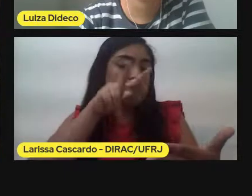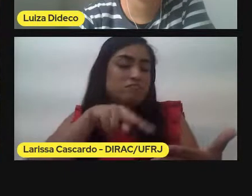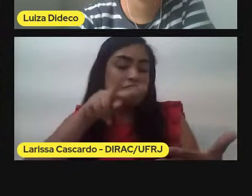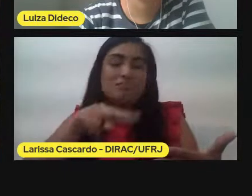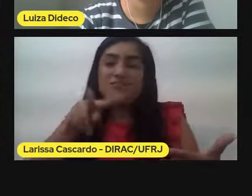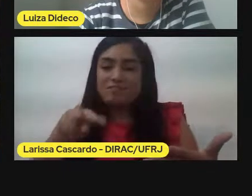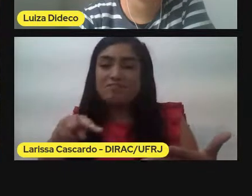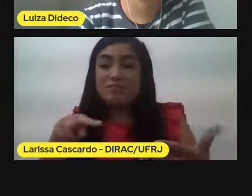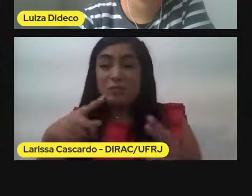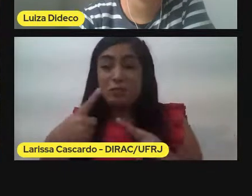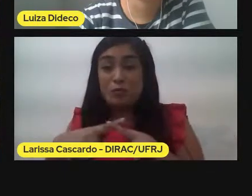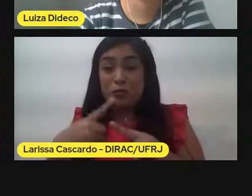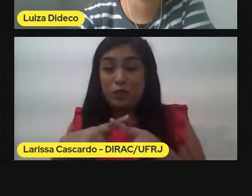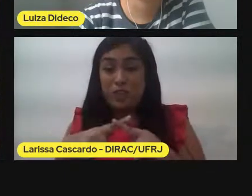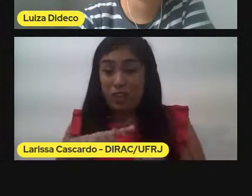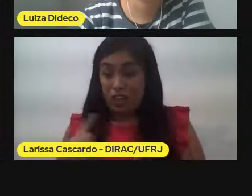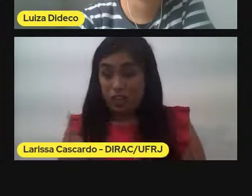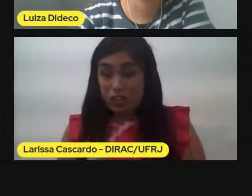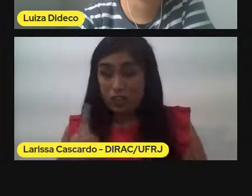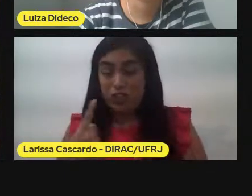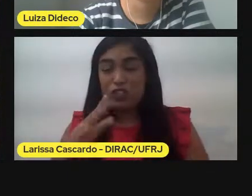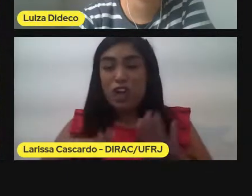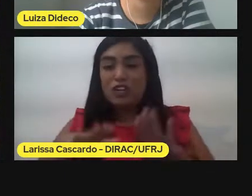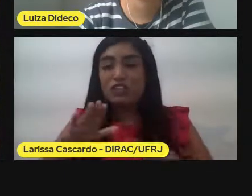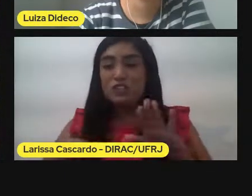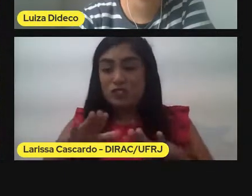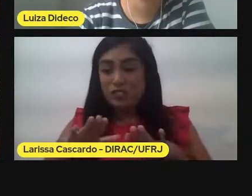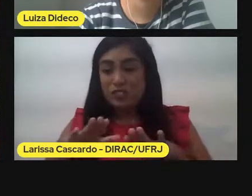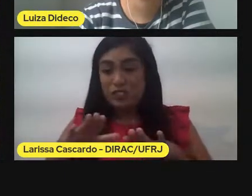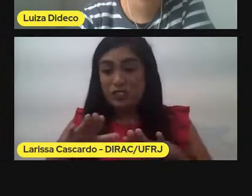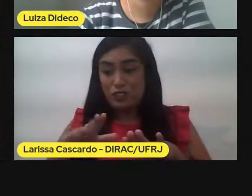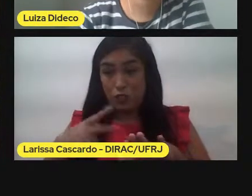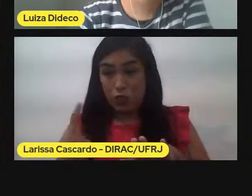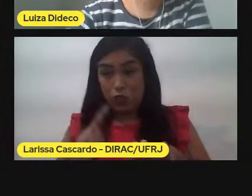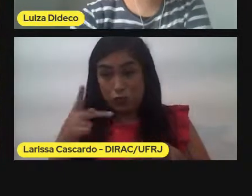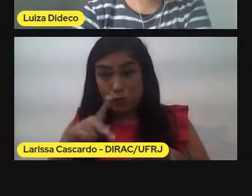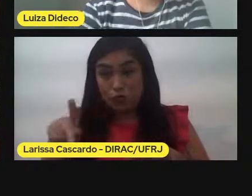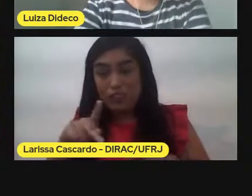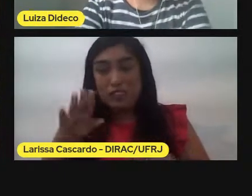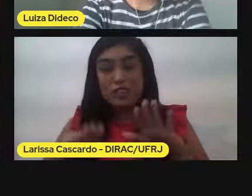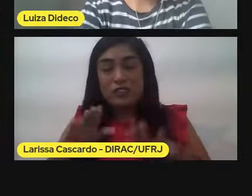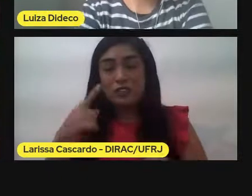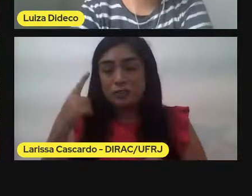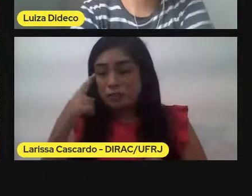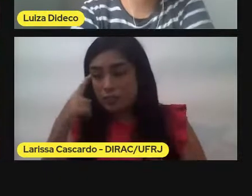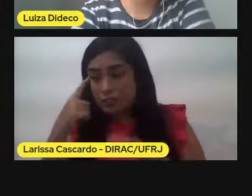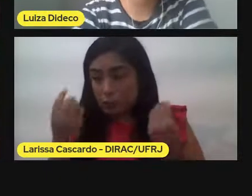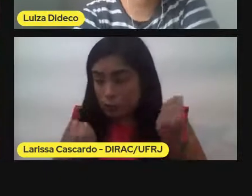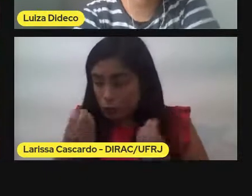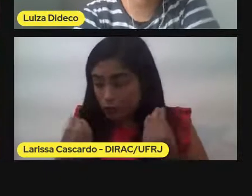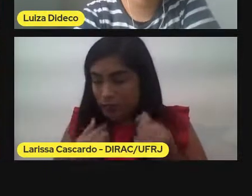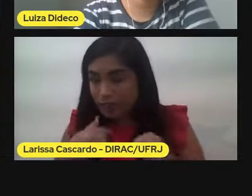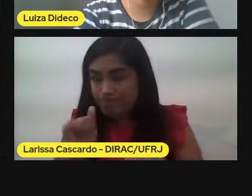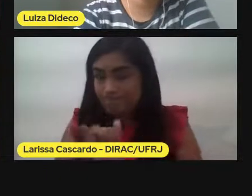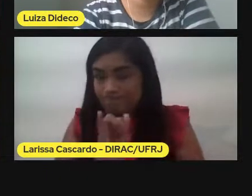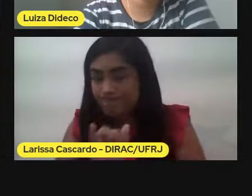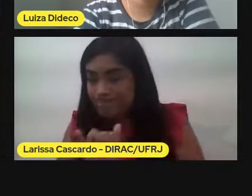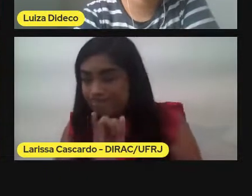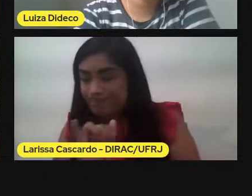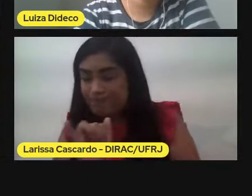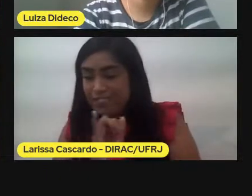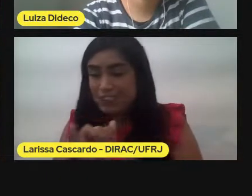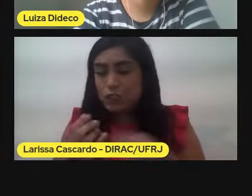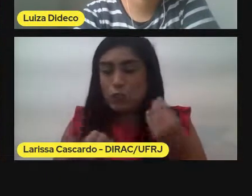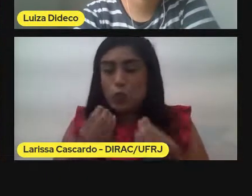ficamos presos a tentar trabalhar um determinado texto com os alunos a partir de perspectivas um pouco